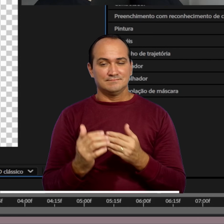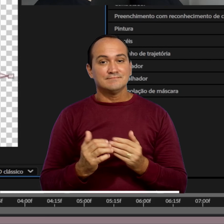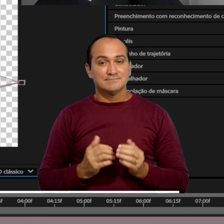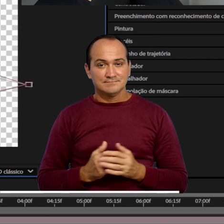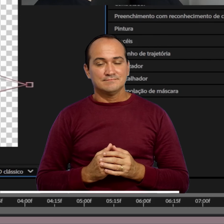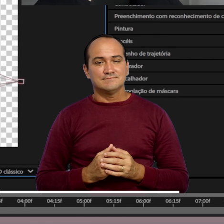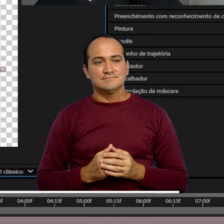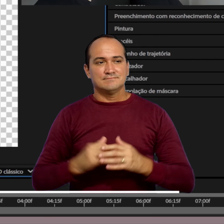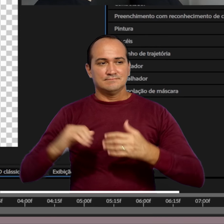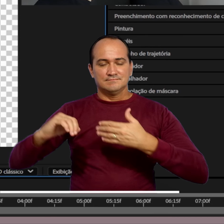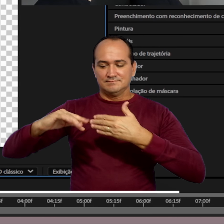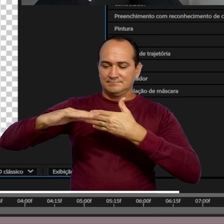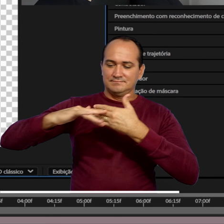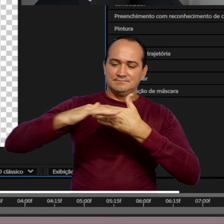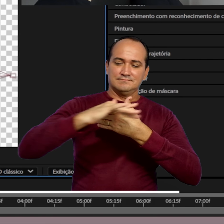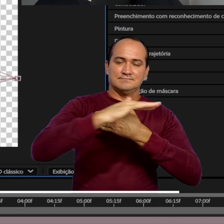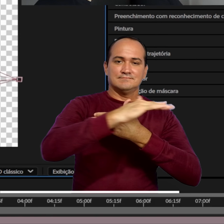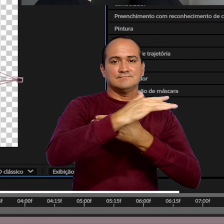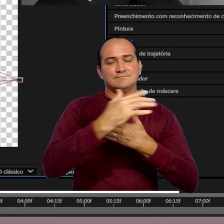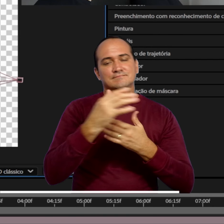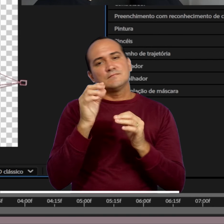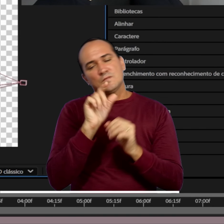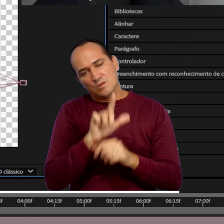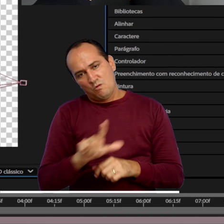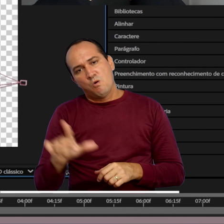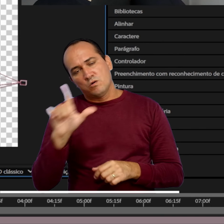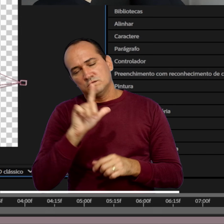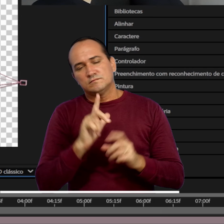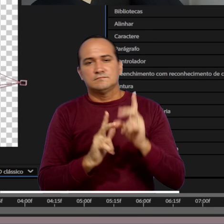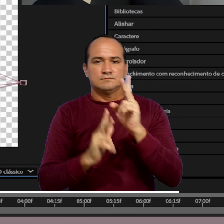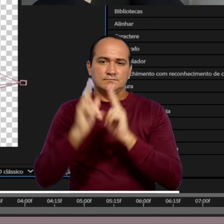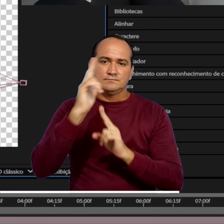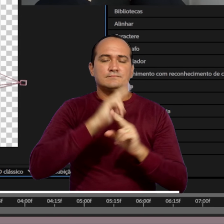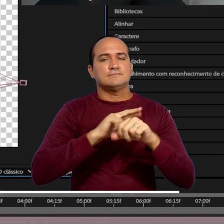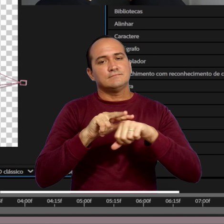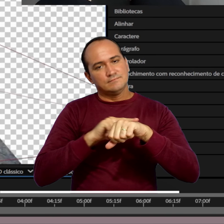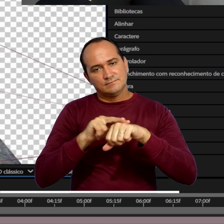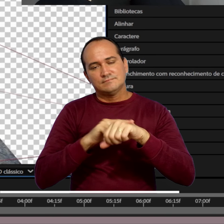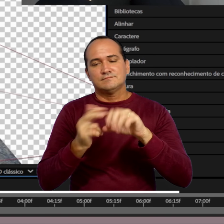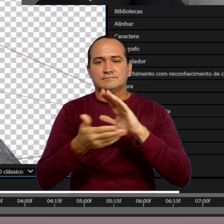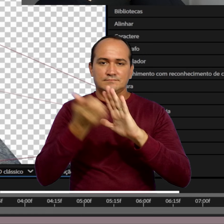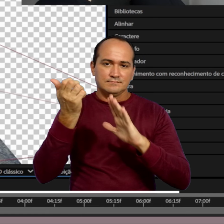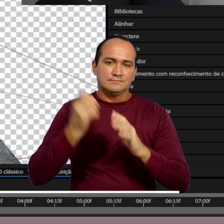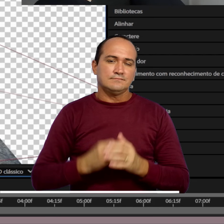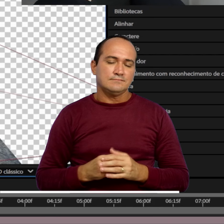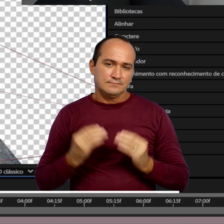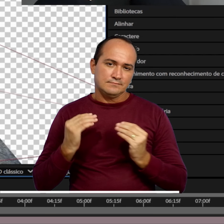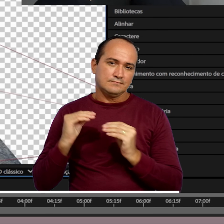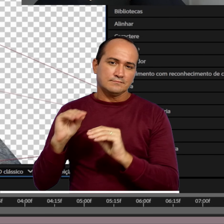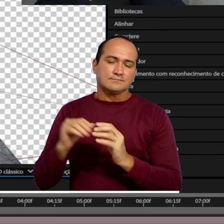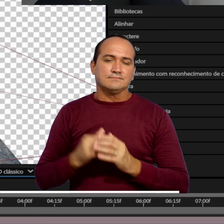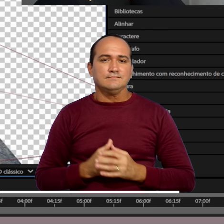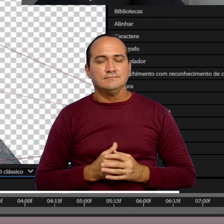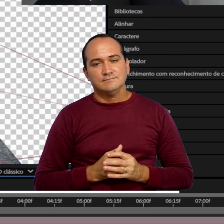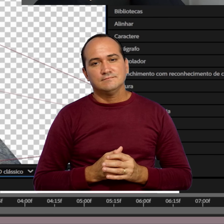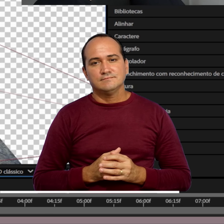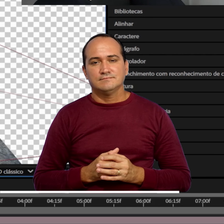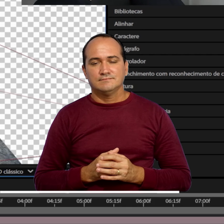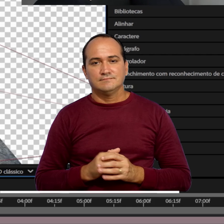cenário ali atrás, né, a parte da paisagem, certo? Obviamente também vou recortar o chroma, né? Então, ó, vou pegar